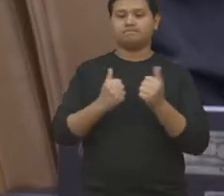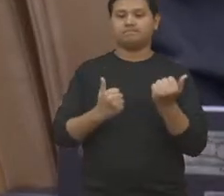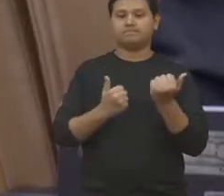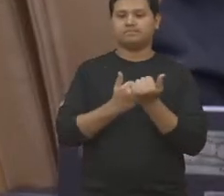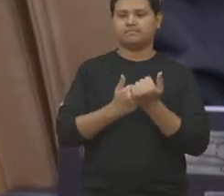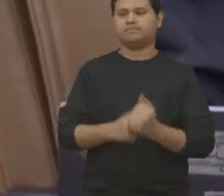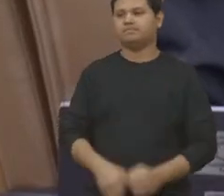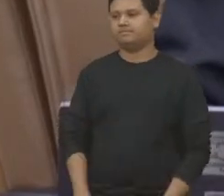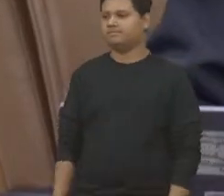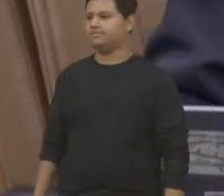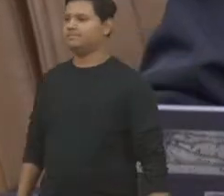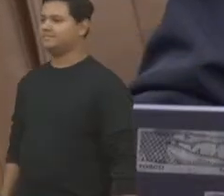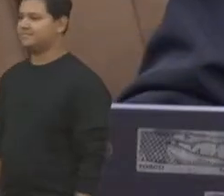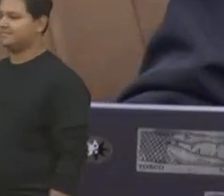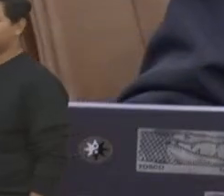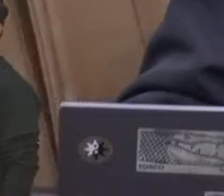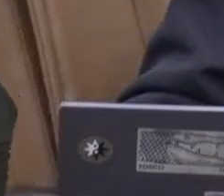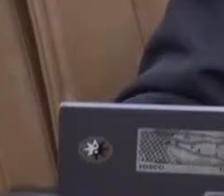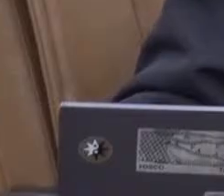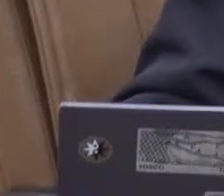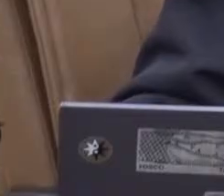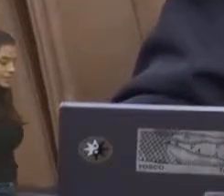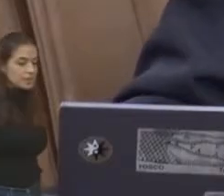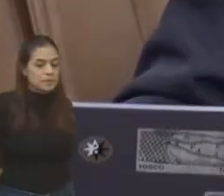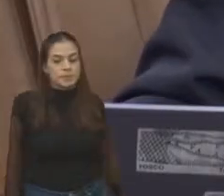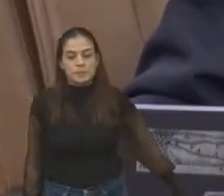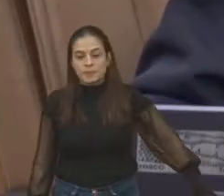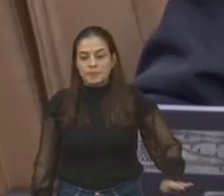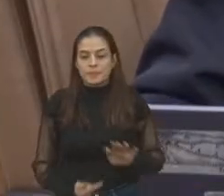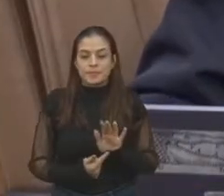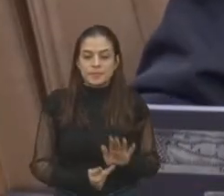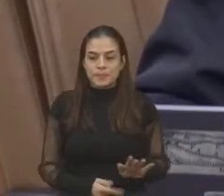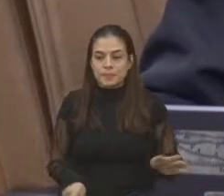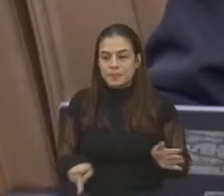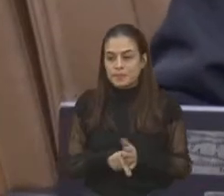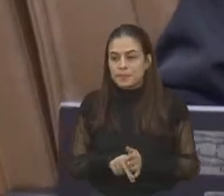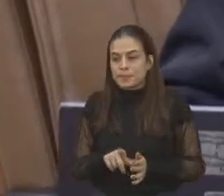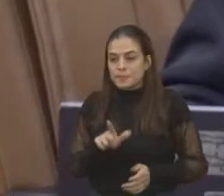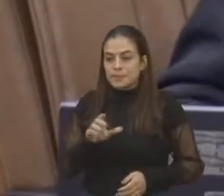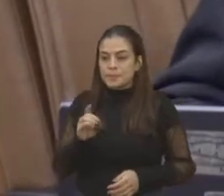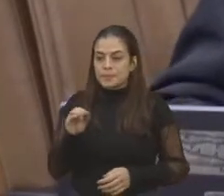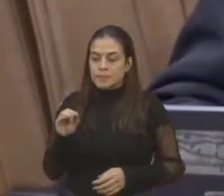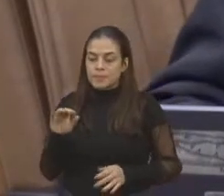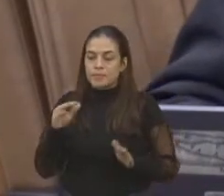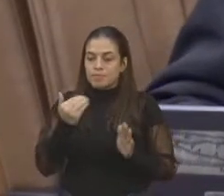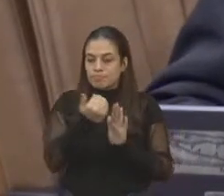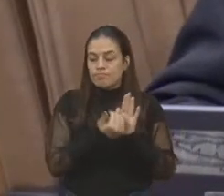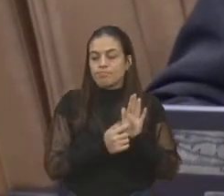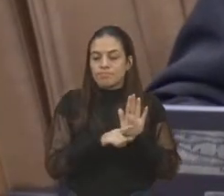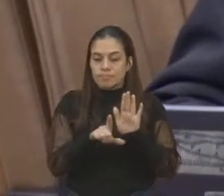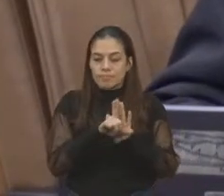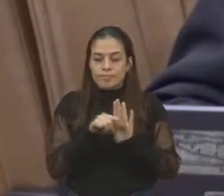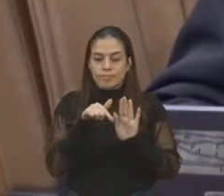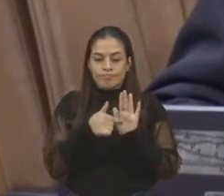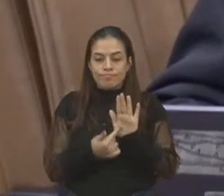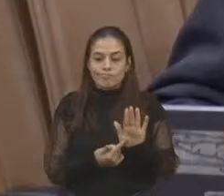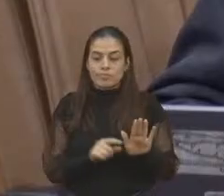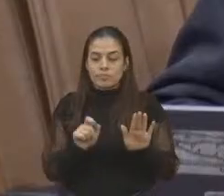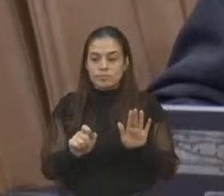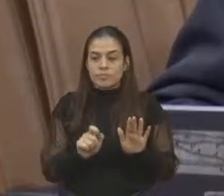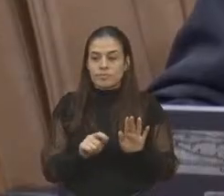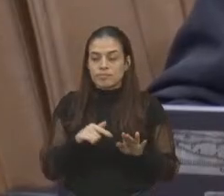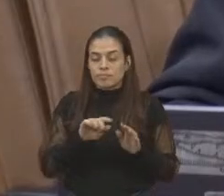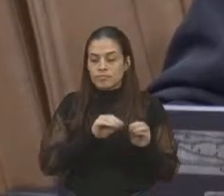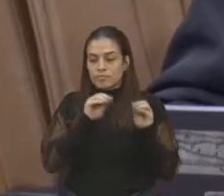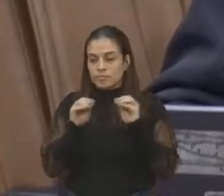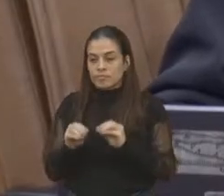divergência na apresentação com o próprio LDO. E na própria LDO tem uma divergência. No corpo da lei, se expõe que a transferência de capital